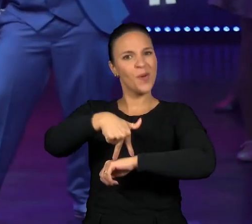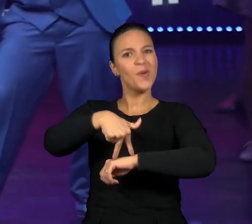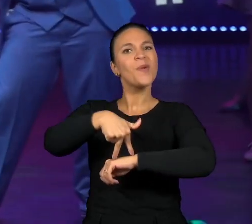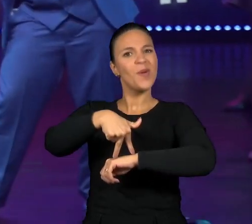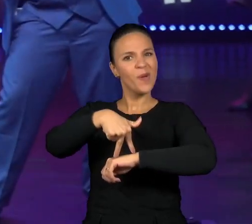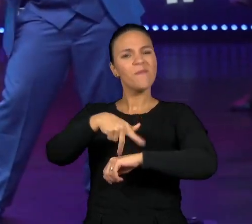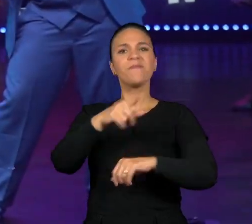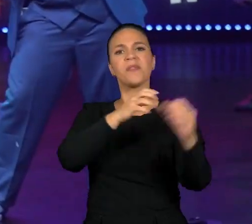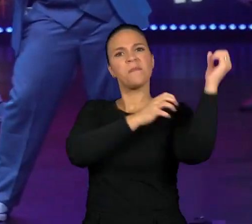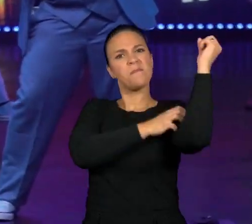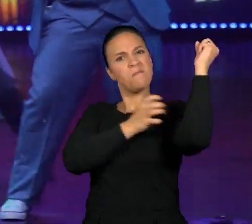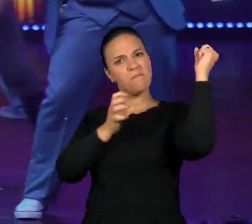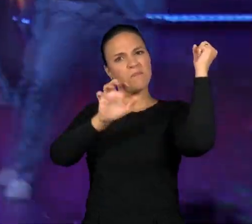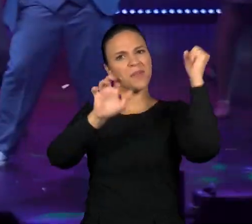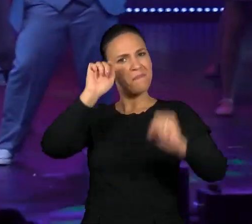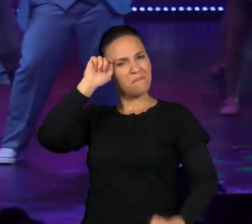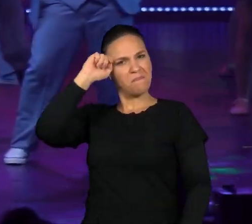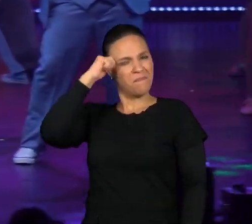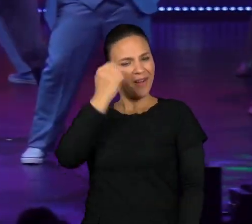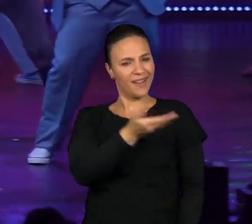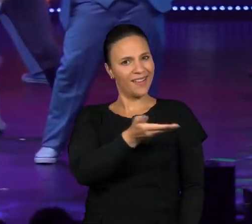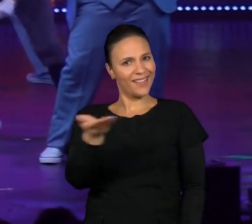esse empoderamento preto para eles.